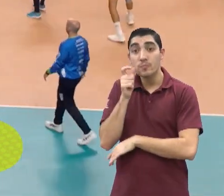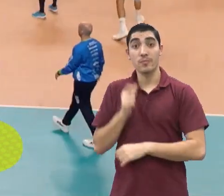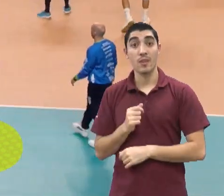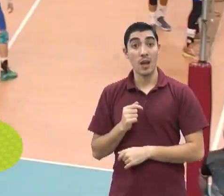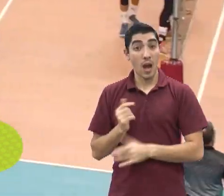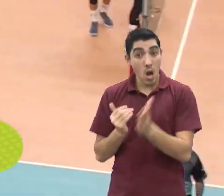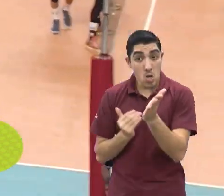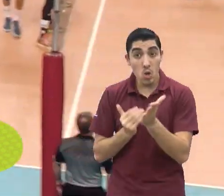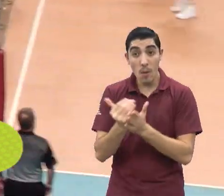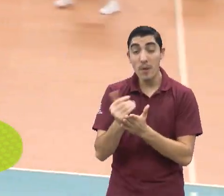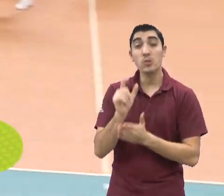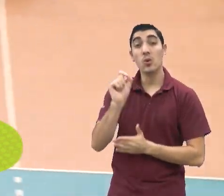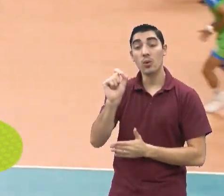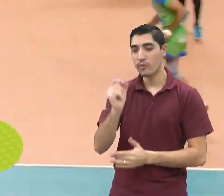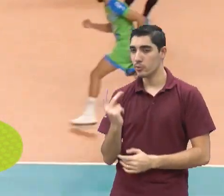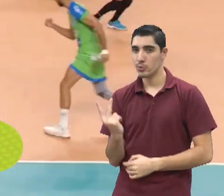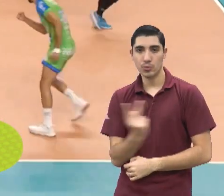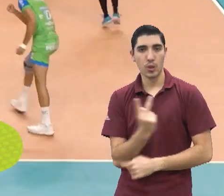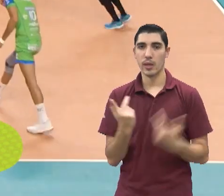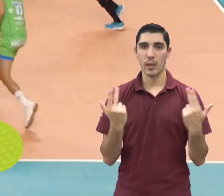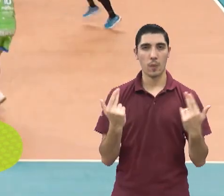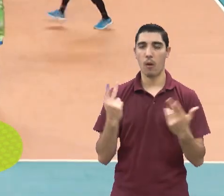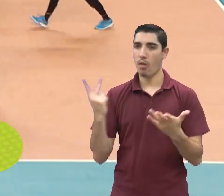de saque para os dois lados.